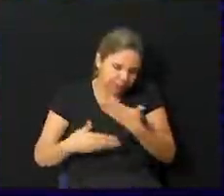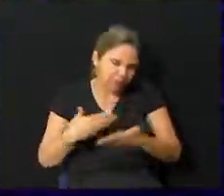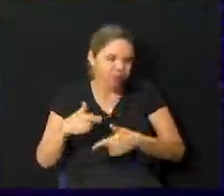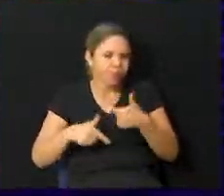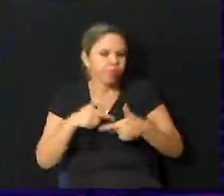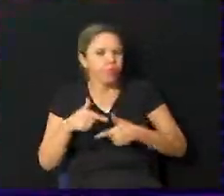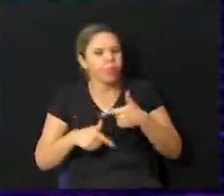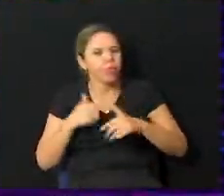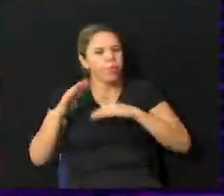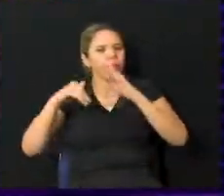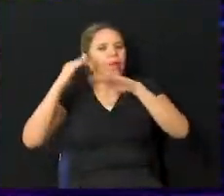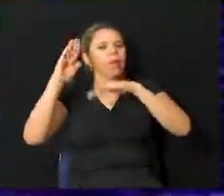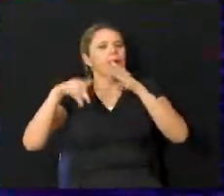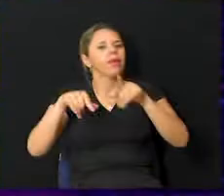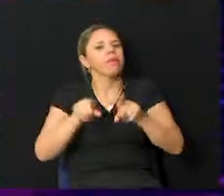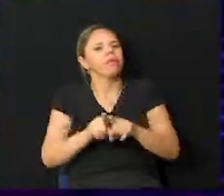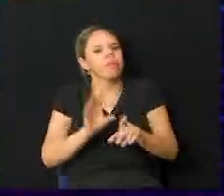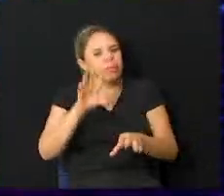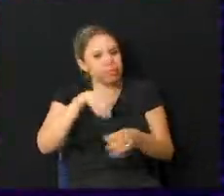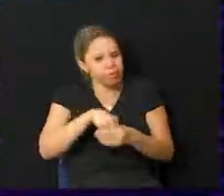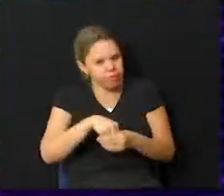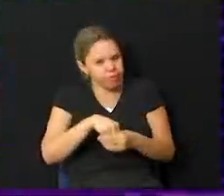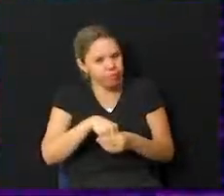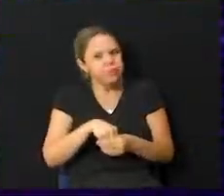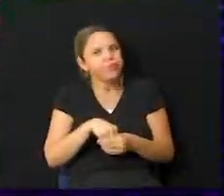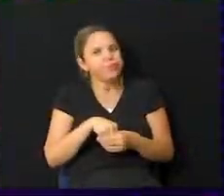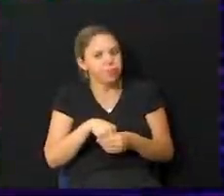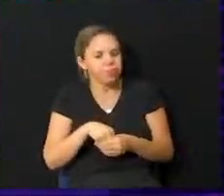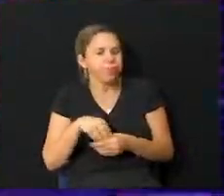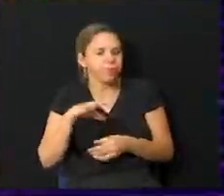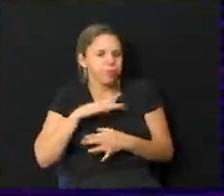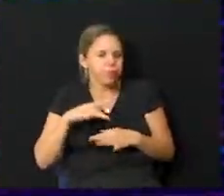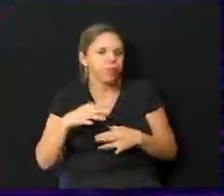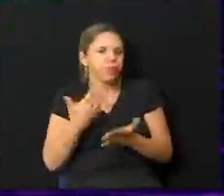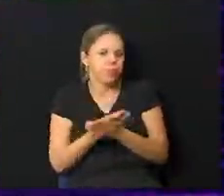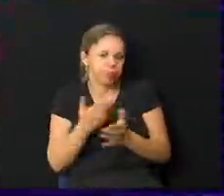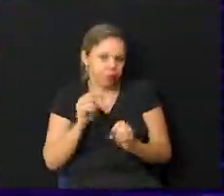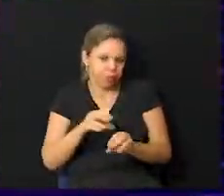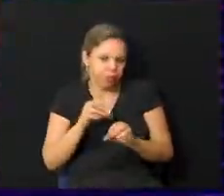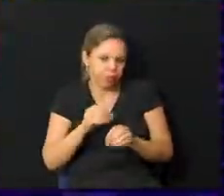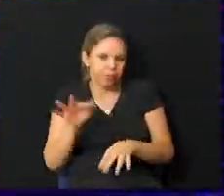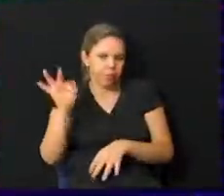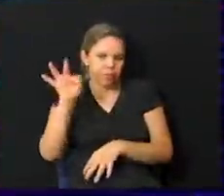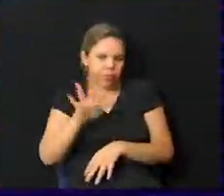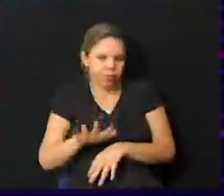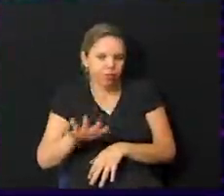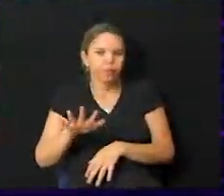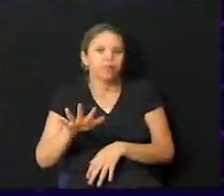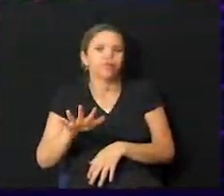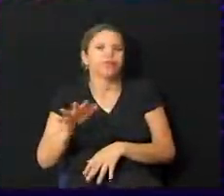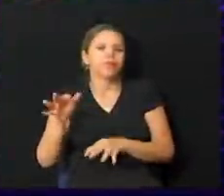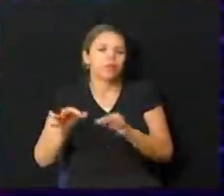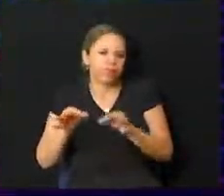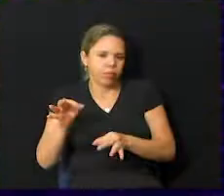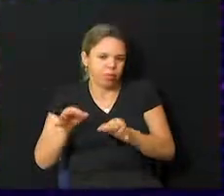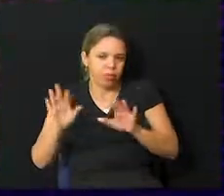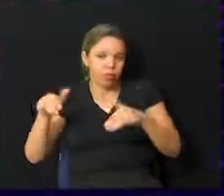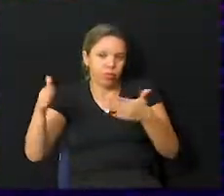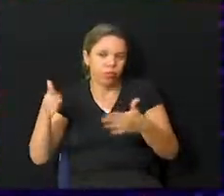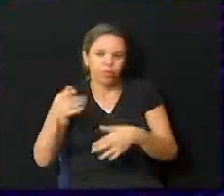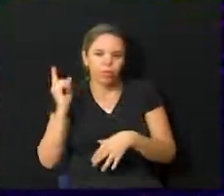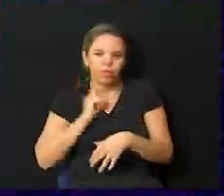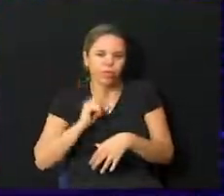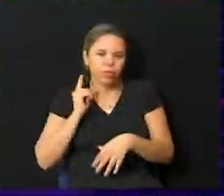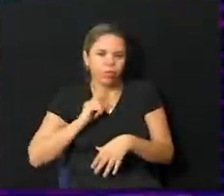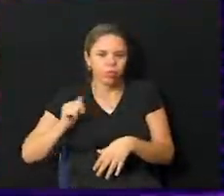Esse é um trabalho que se desenvolveu também dentro da universidade. Eu dou aula na Federal de Juiz de Fora.